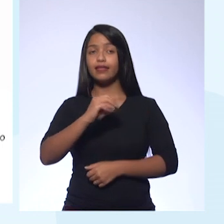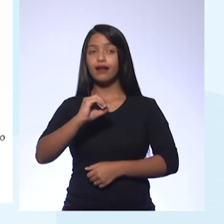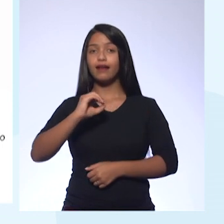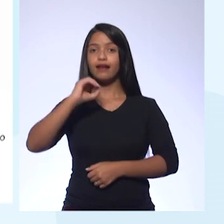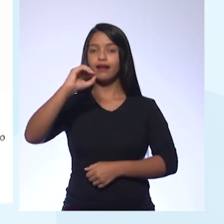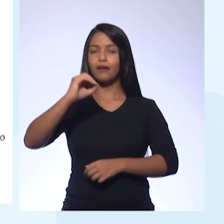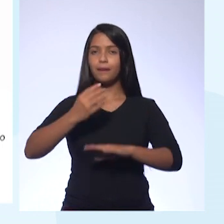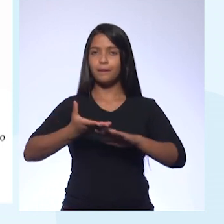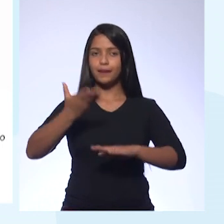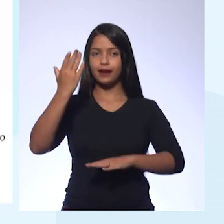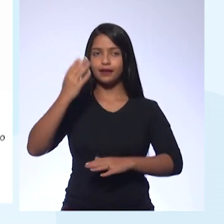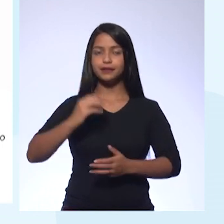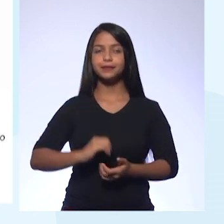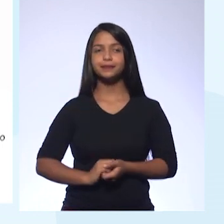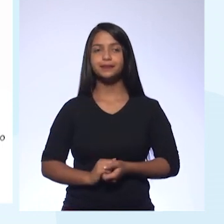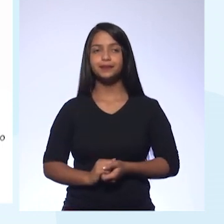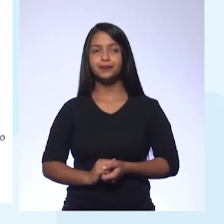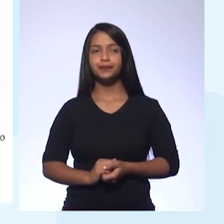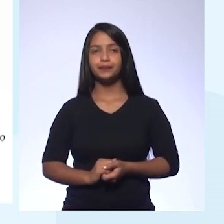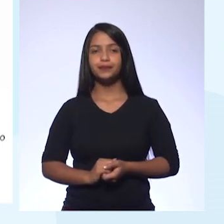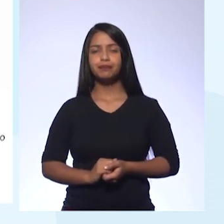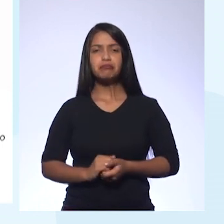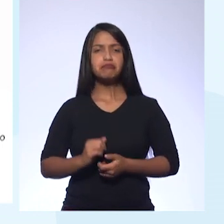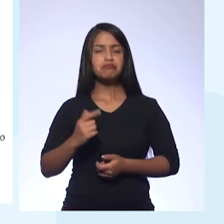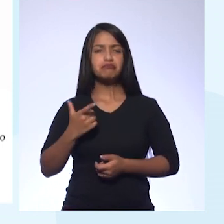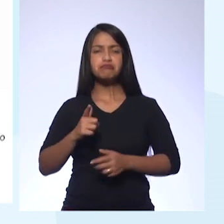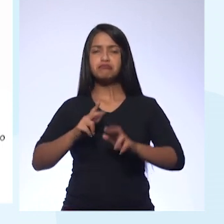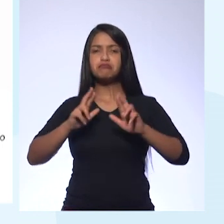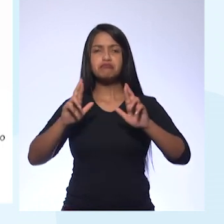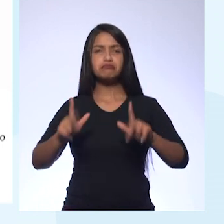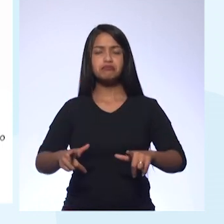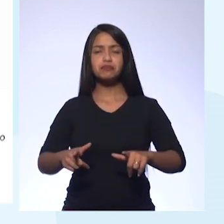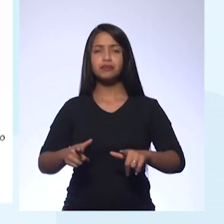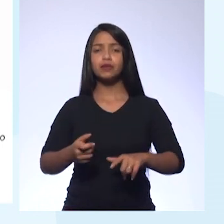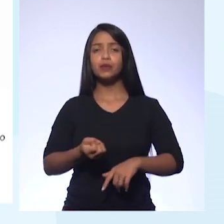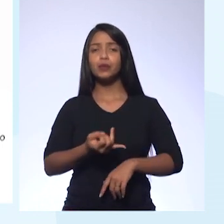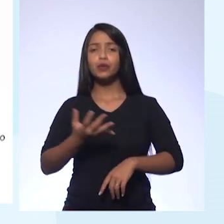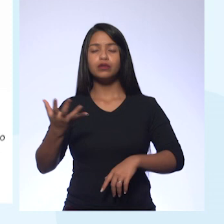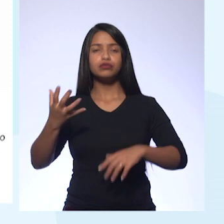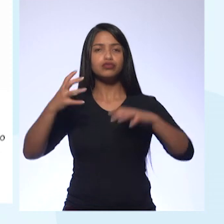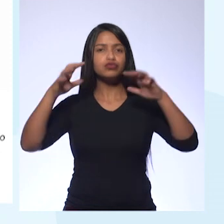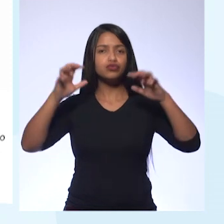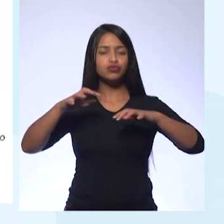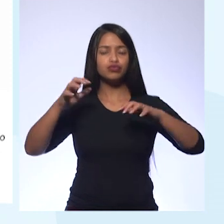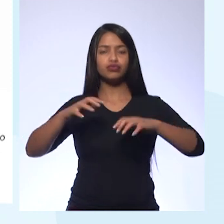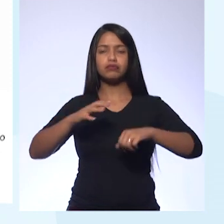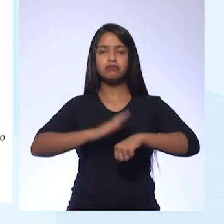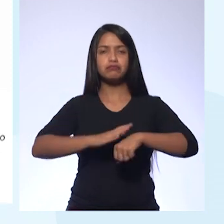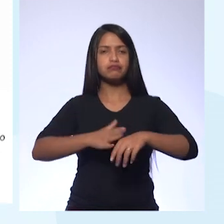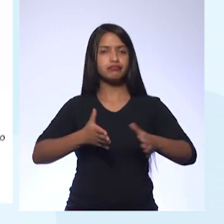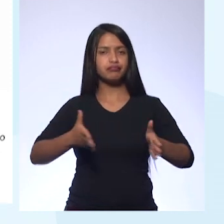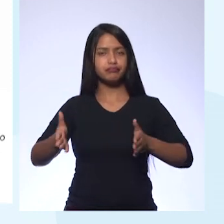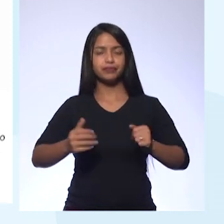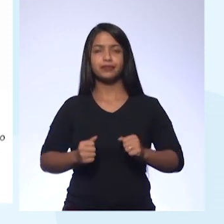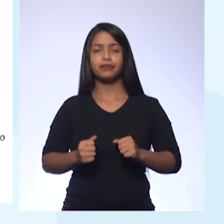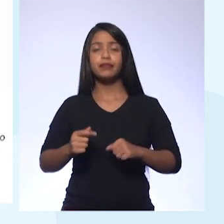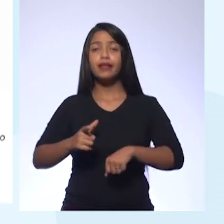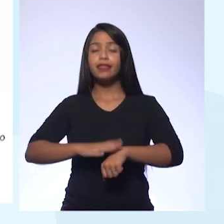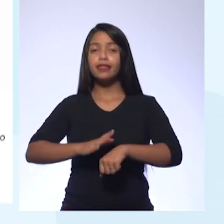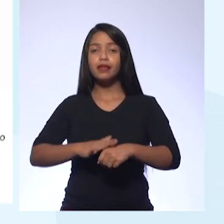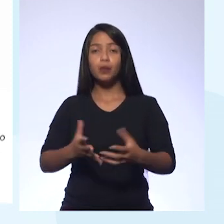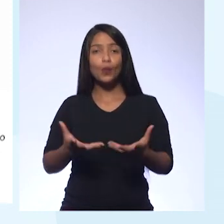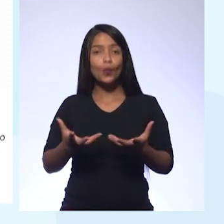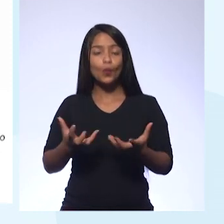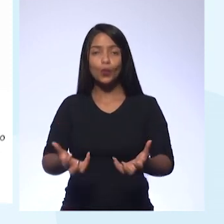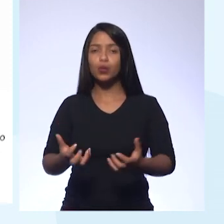graus. Não apresenta diferença significativa no nível de precipitação entre as estações. Isso significa que não há estação seca em